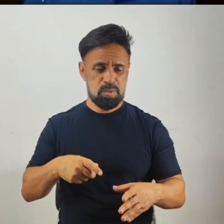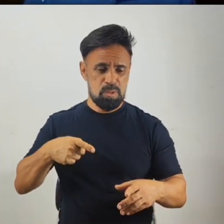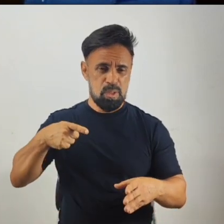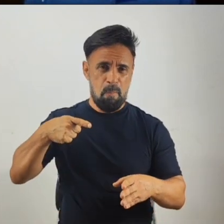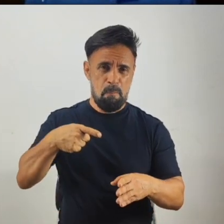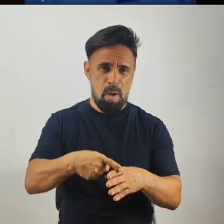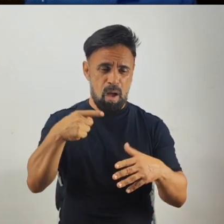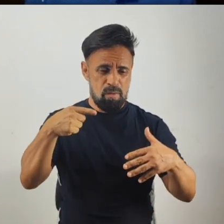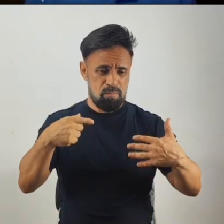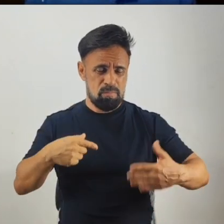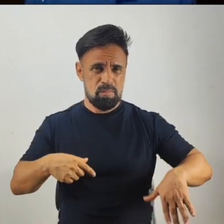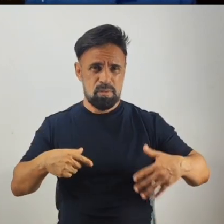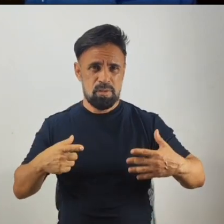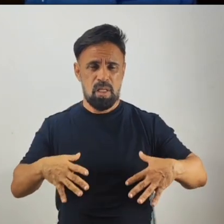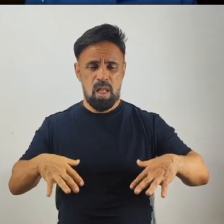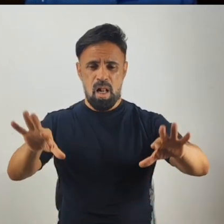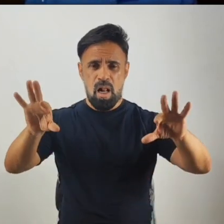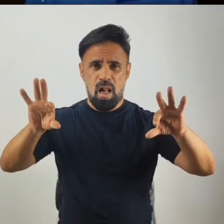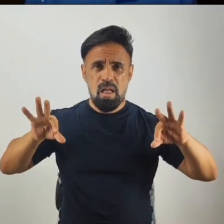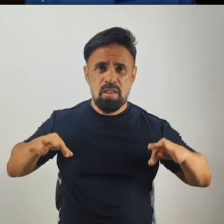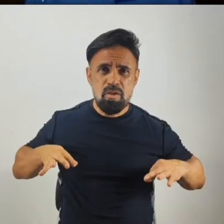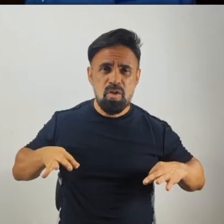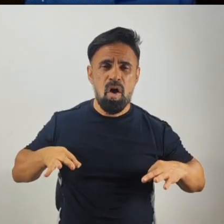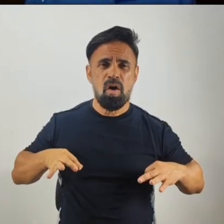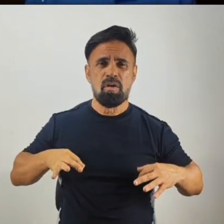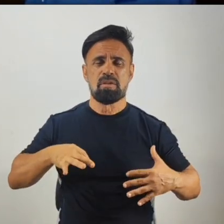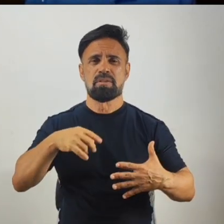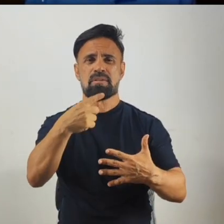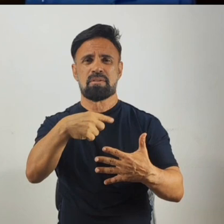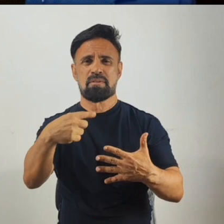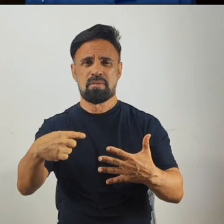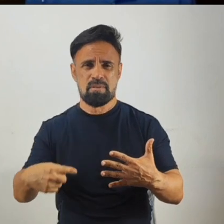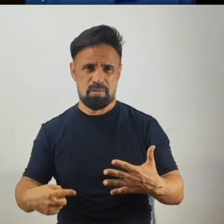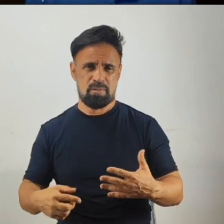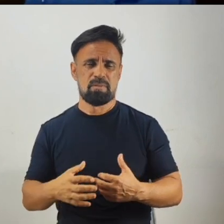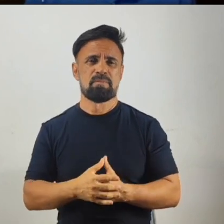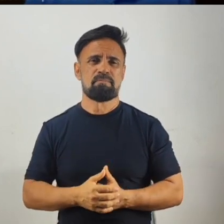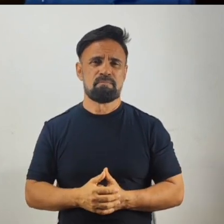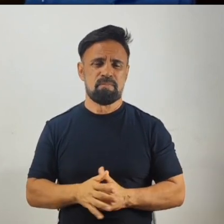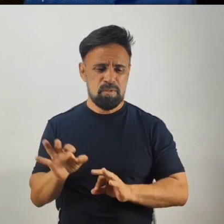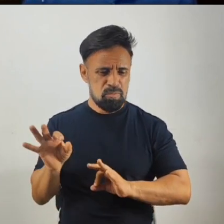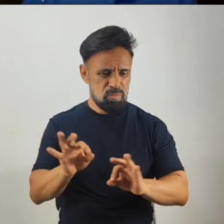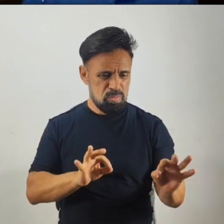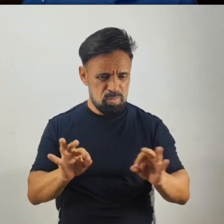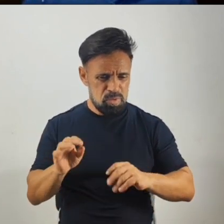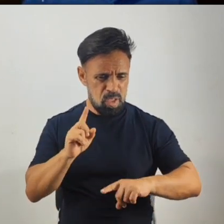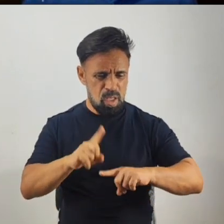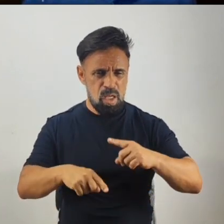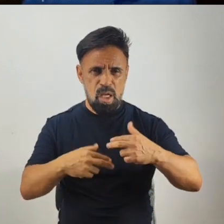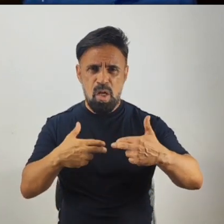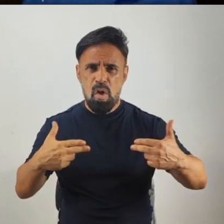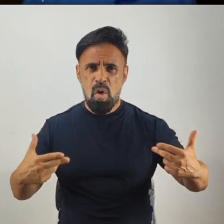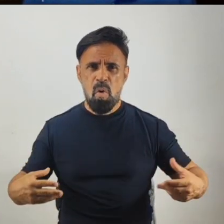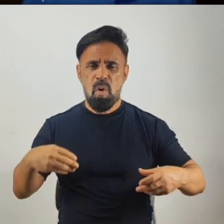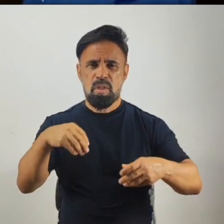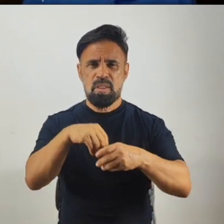material pérfuro cortante em lençóis de paciente, coisas desse tipo, aquilo que pode